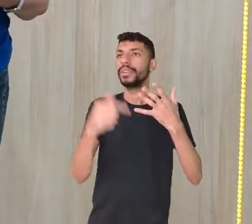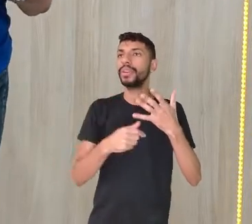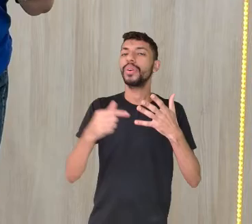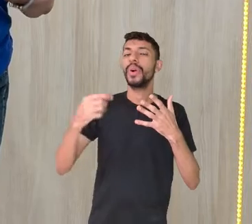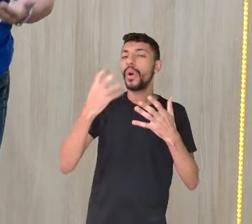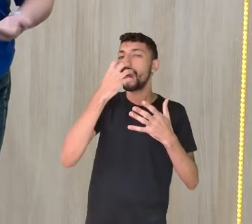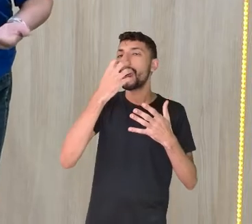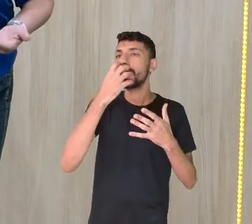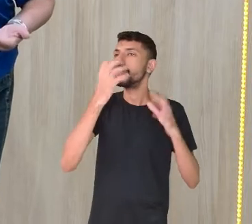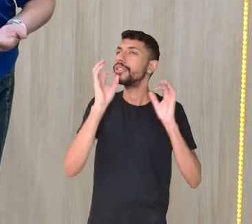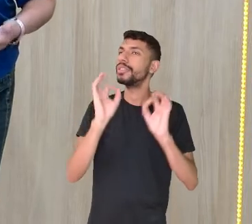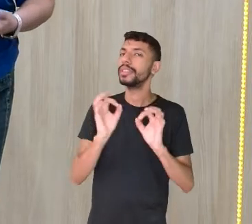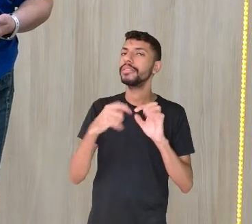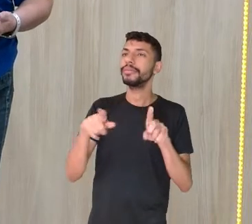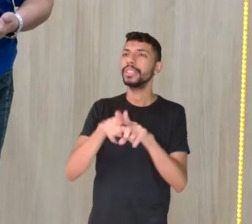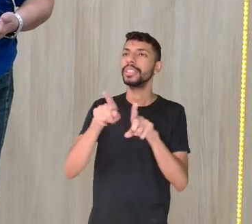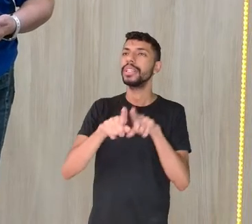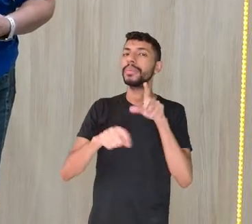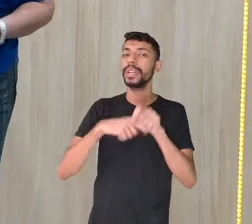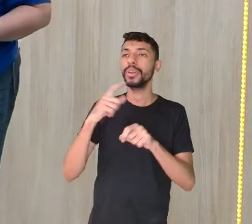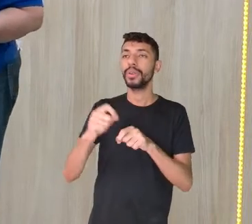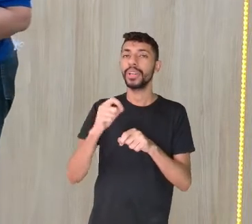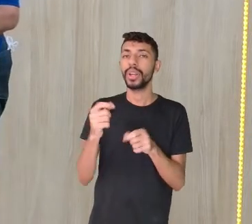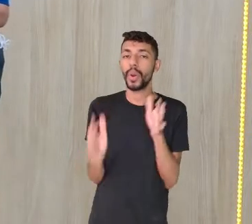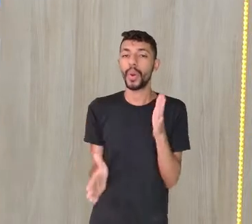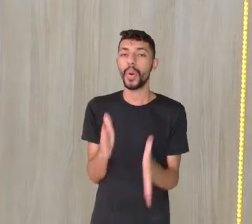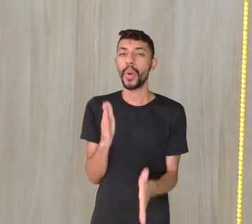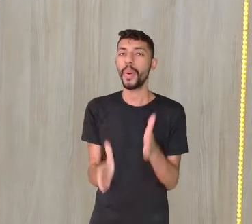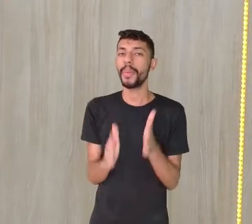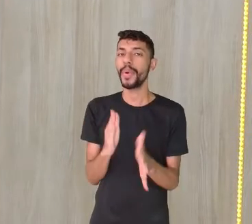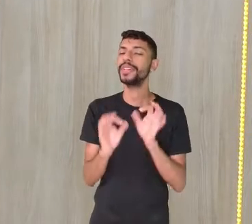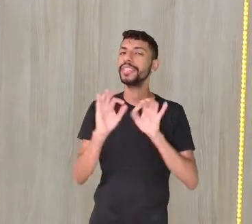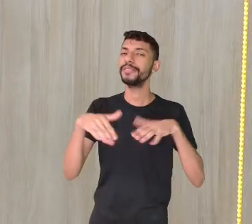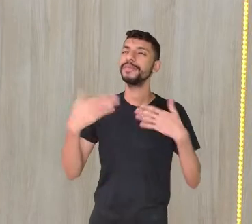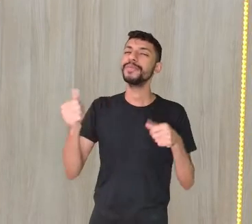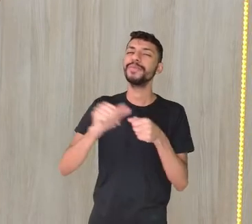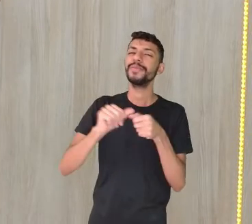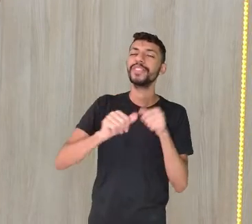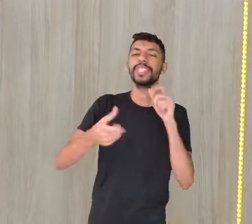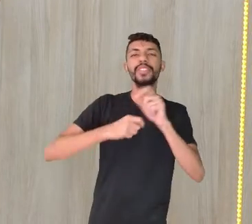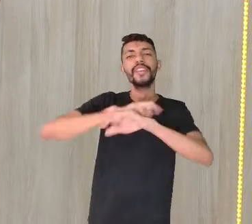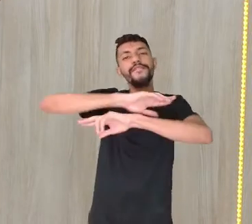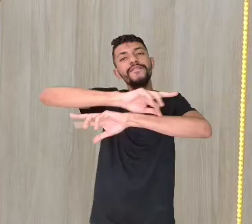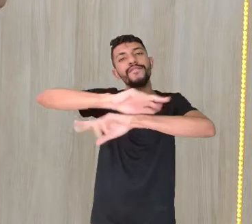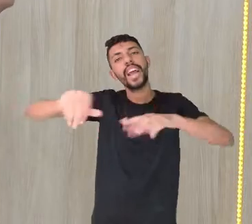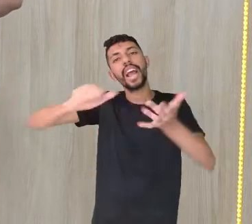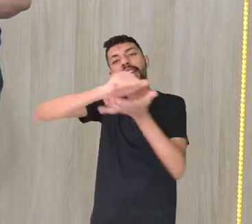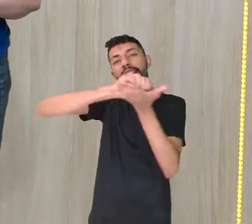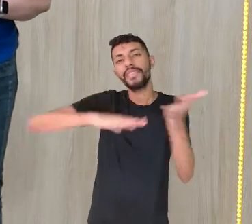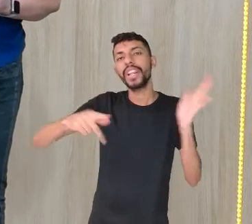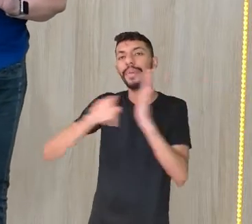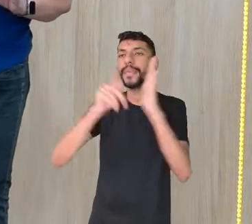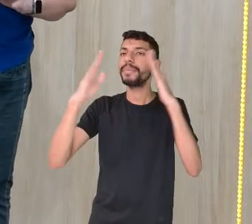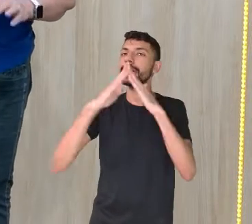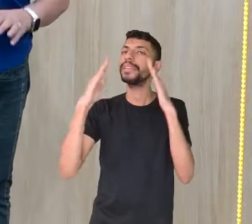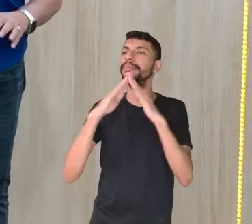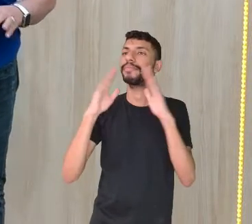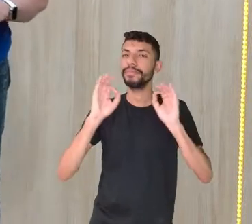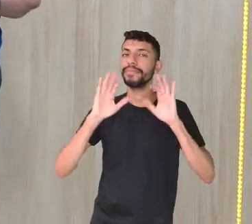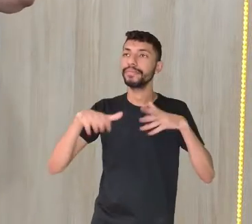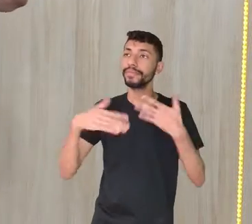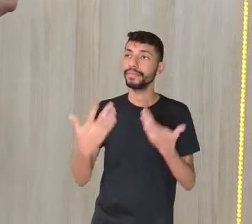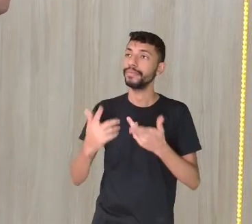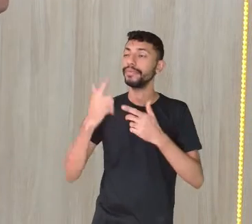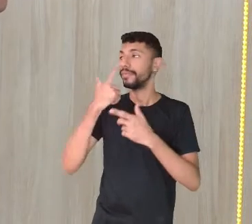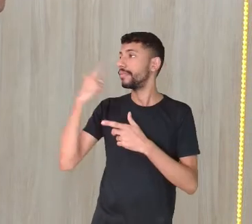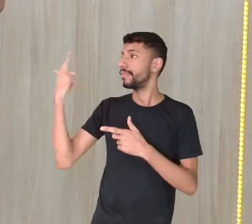e na família também tinha um robô. Então aí que realizava N tarefas domésticas. Mas isso ainda para a gente